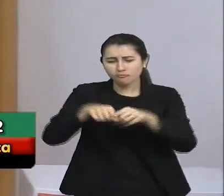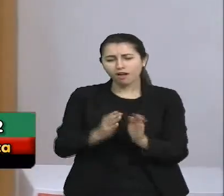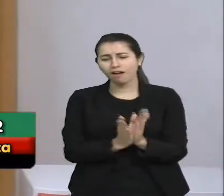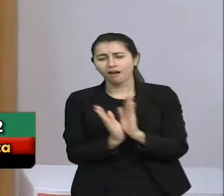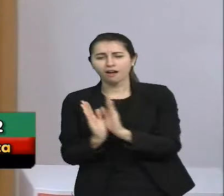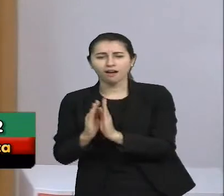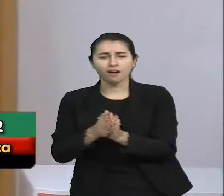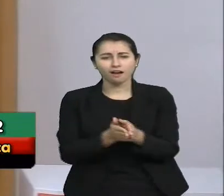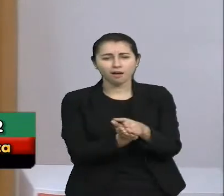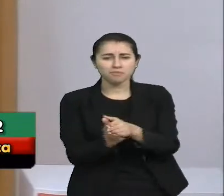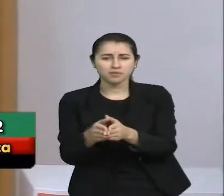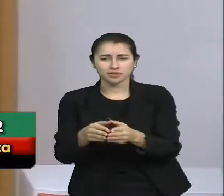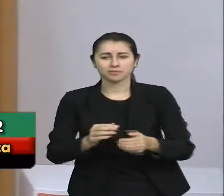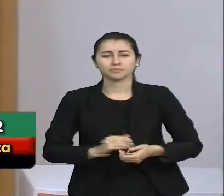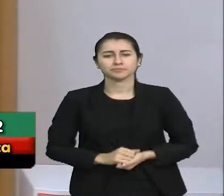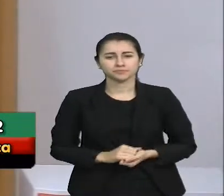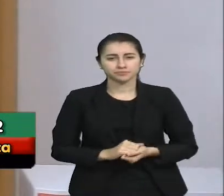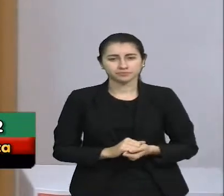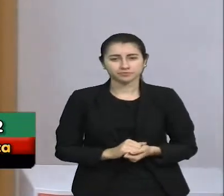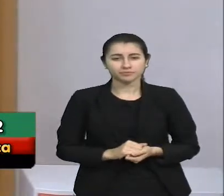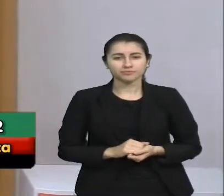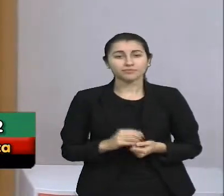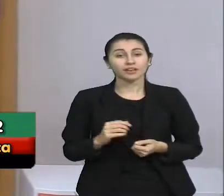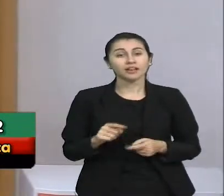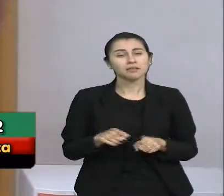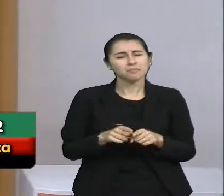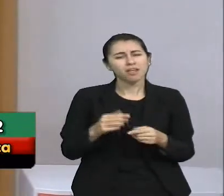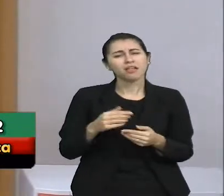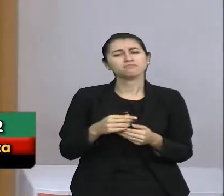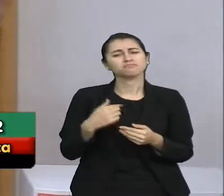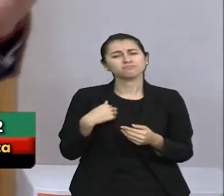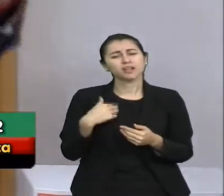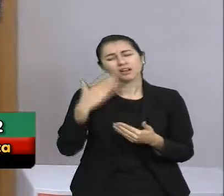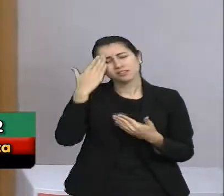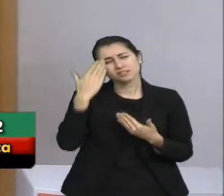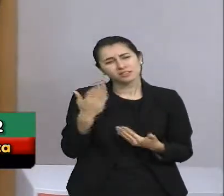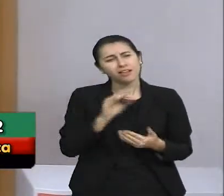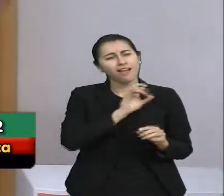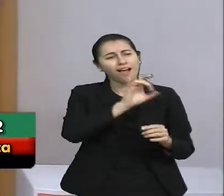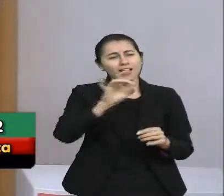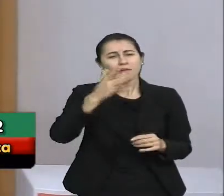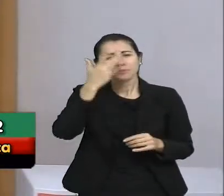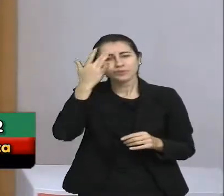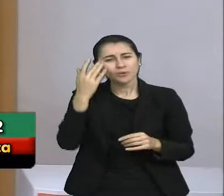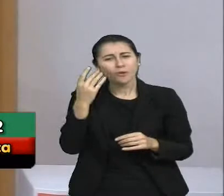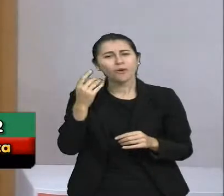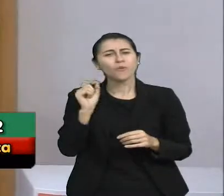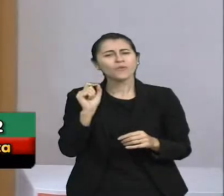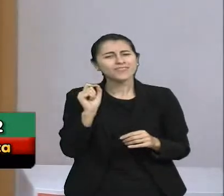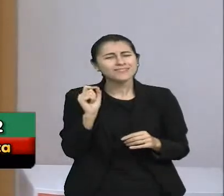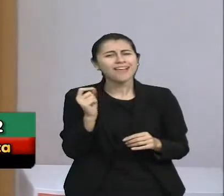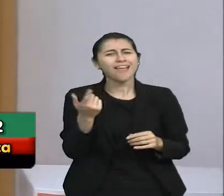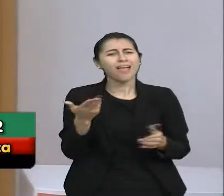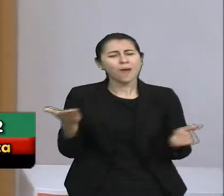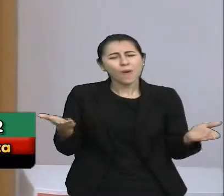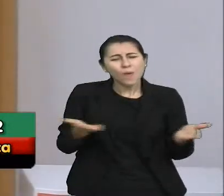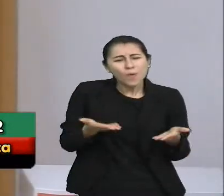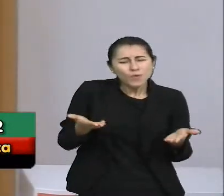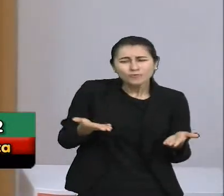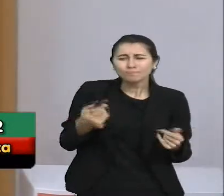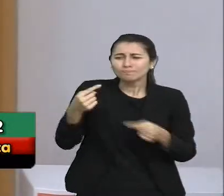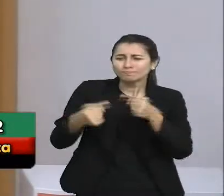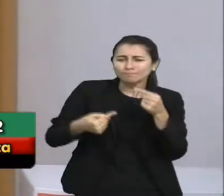e todas que ainda estão buscando compreender o que é essa loucura dessa noite, o que é esse fórum